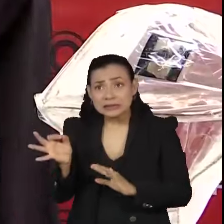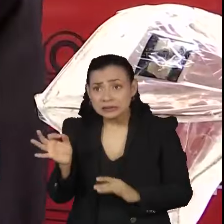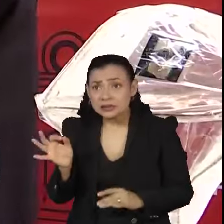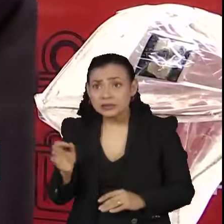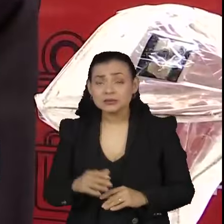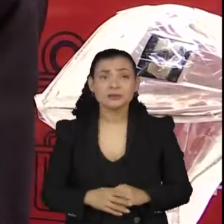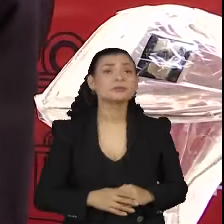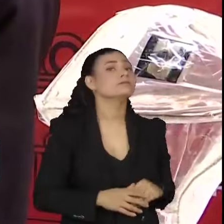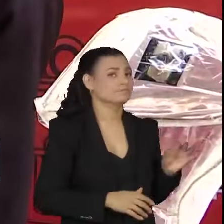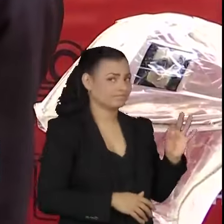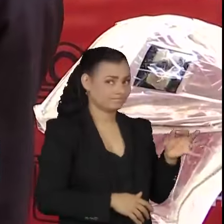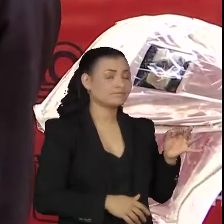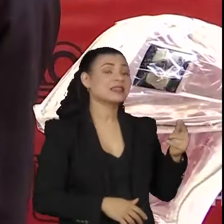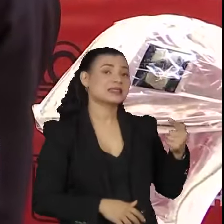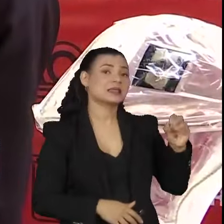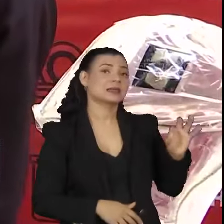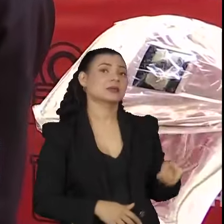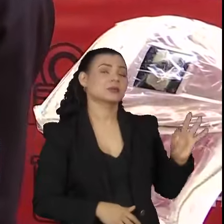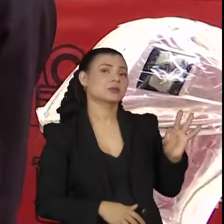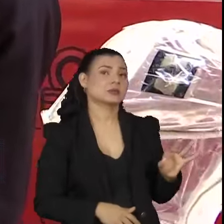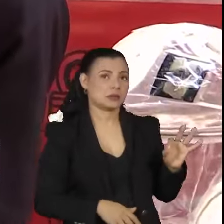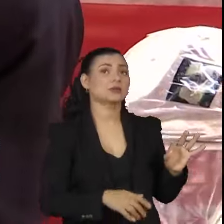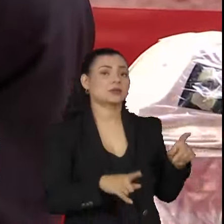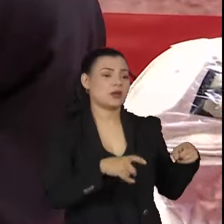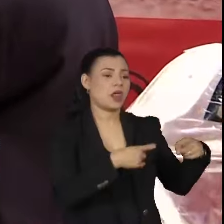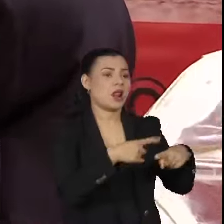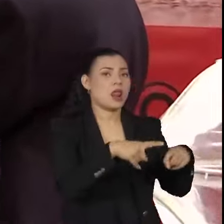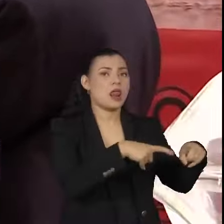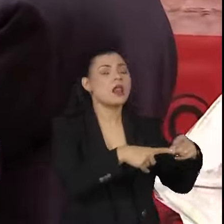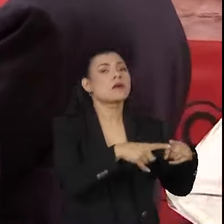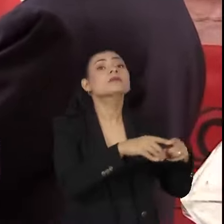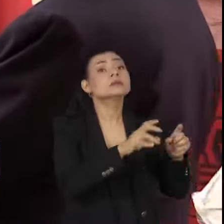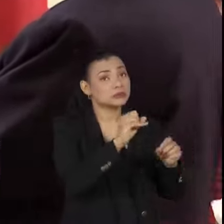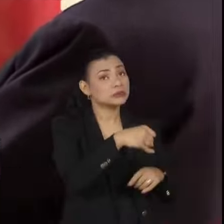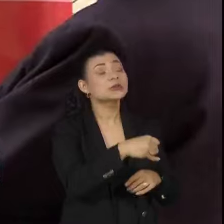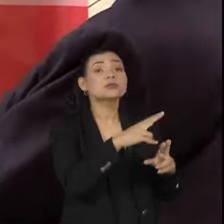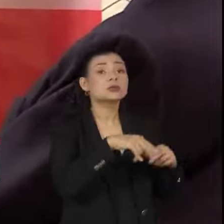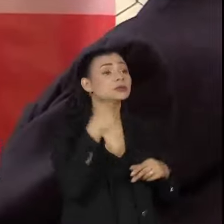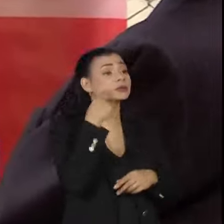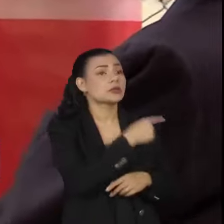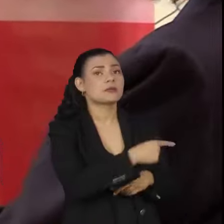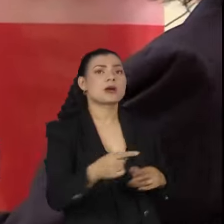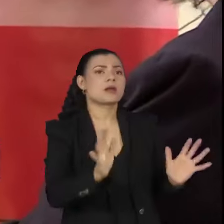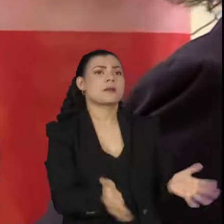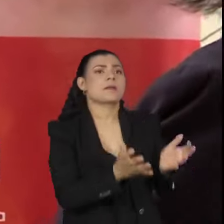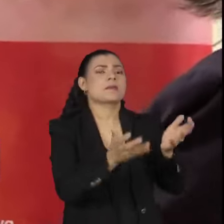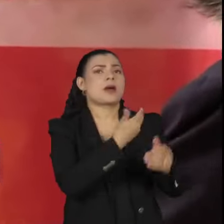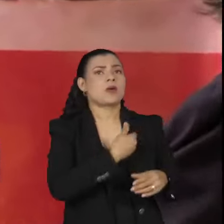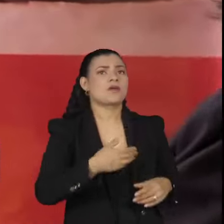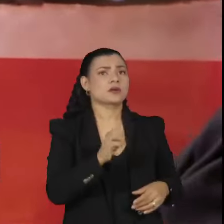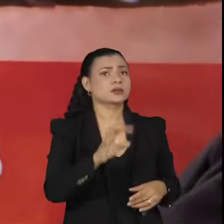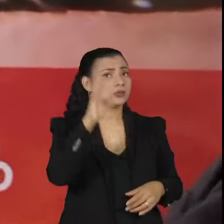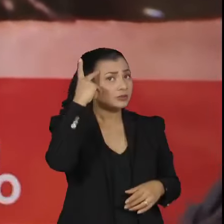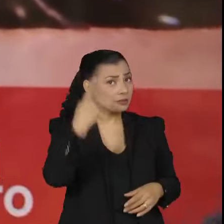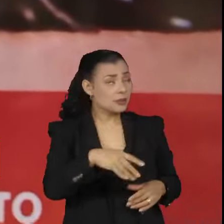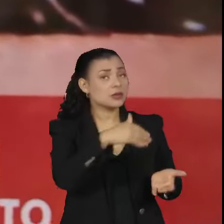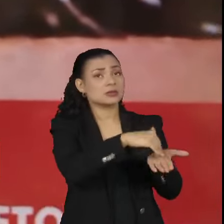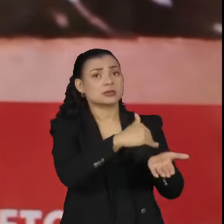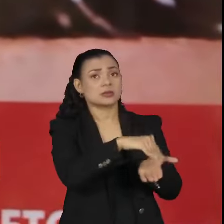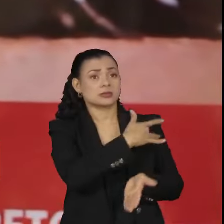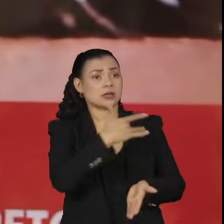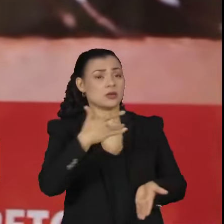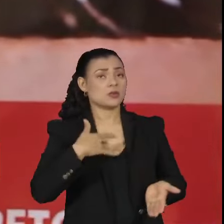é isso? Correto, 70% dos criadouros estão dentro das casas. Então, a semana de mobilização do governo do estado de São Paulo, Secretaria de